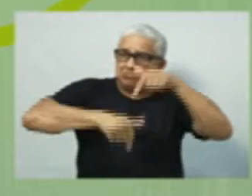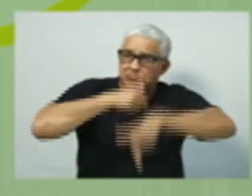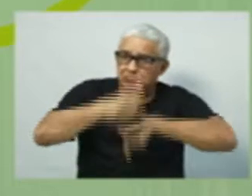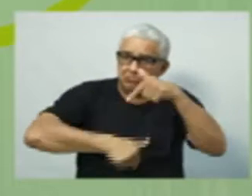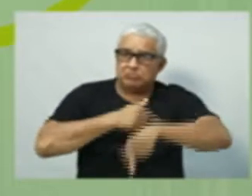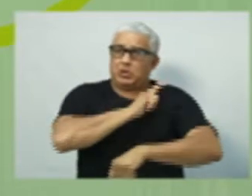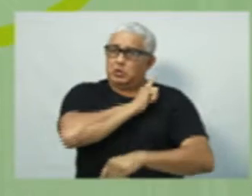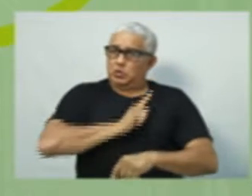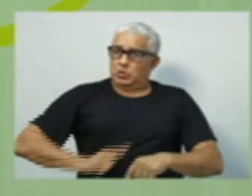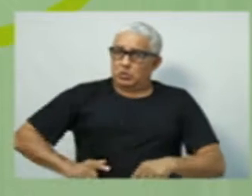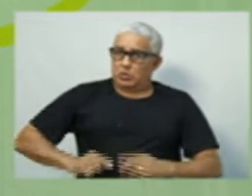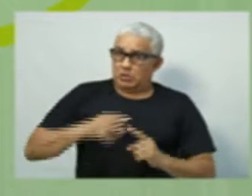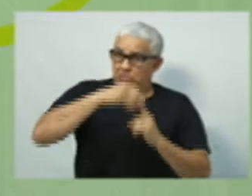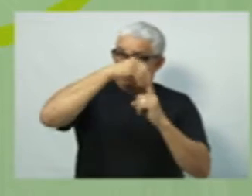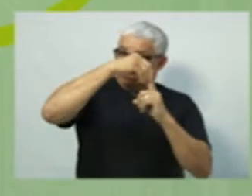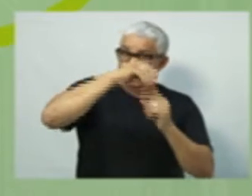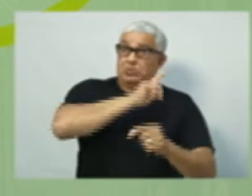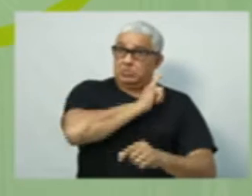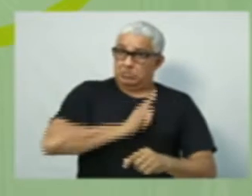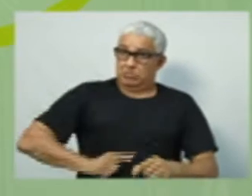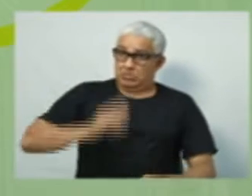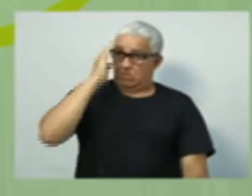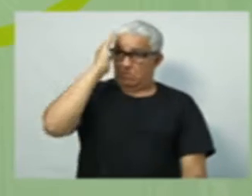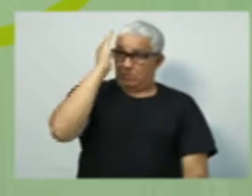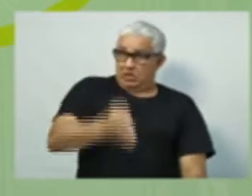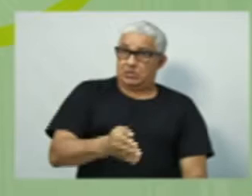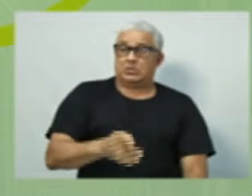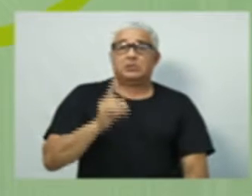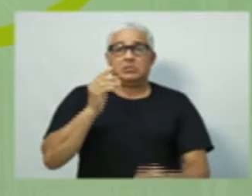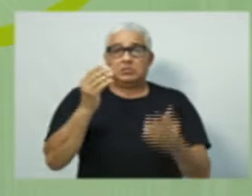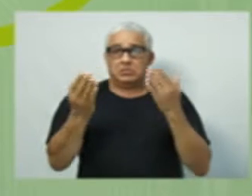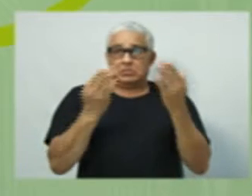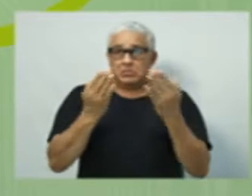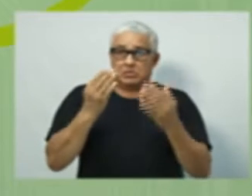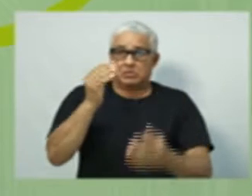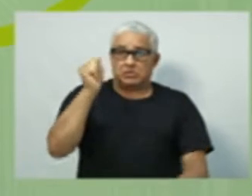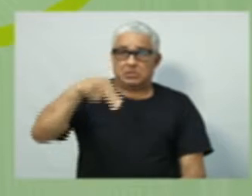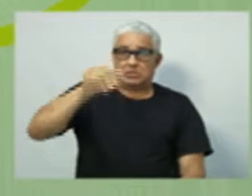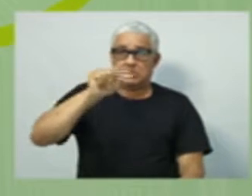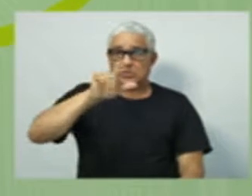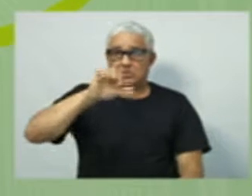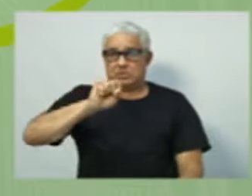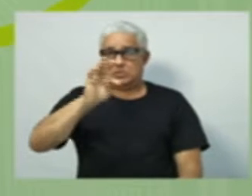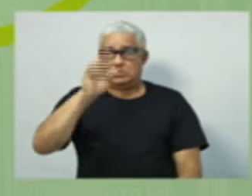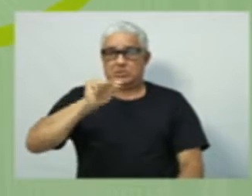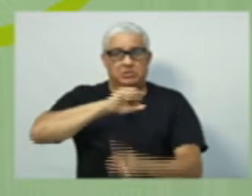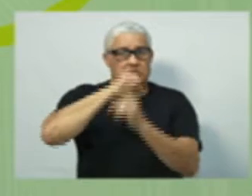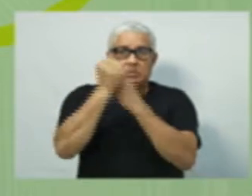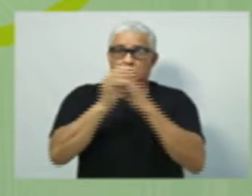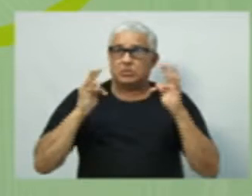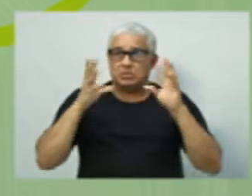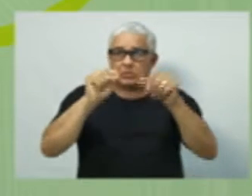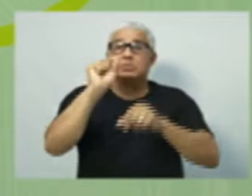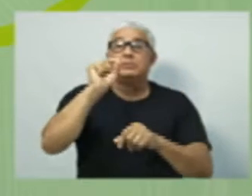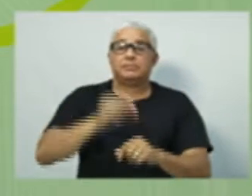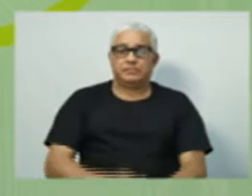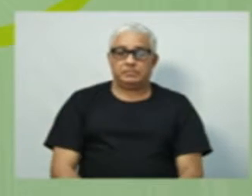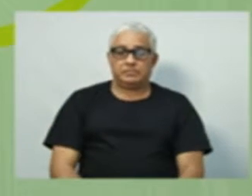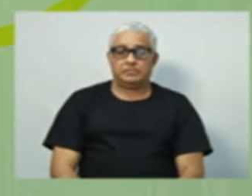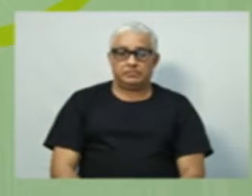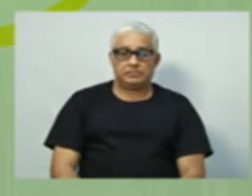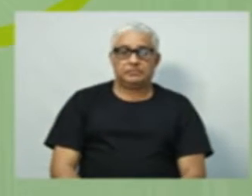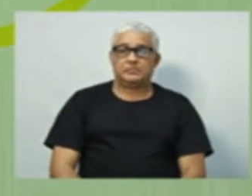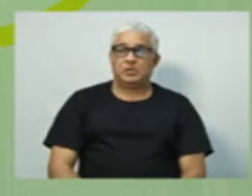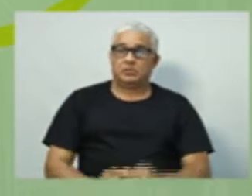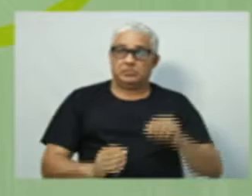governo principalmente o governo são os analistas enfim toda a sociedade então que ele é ele é a que está